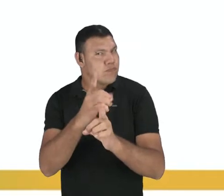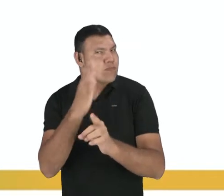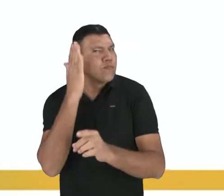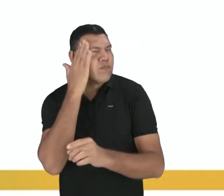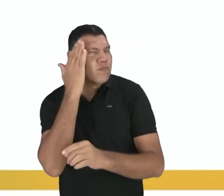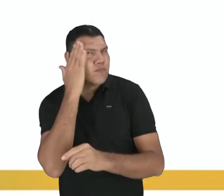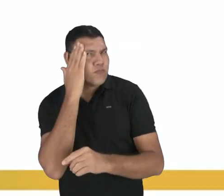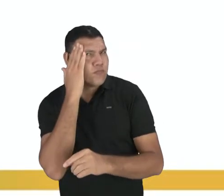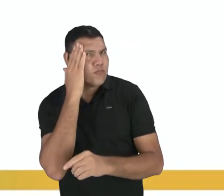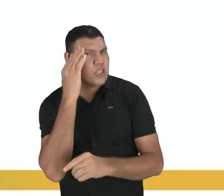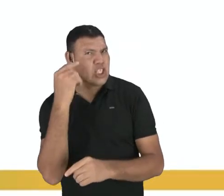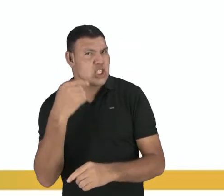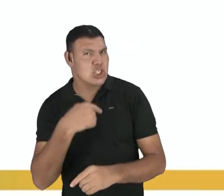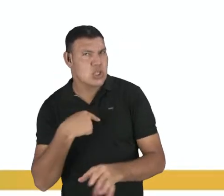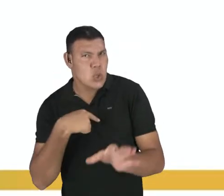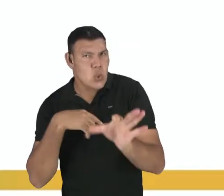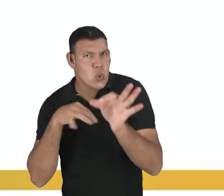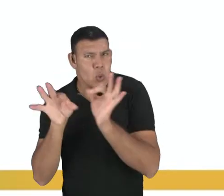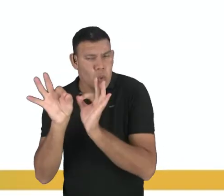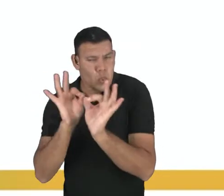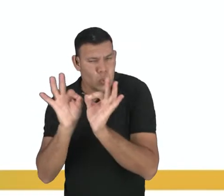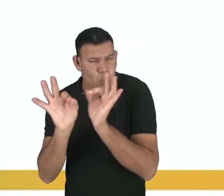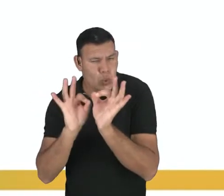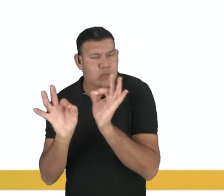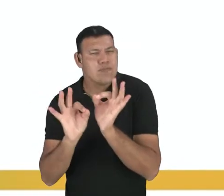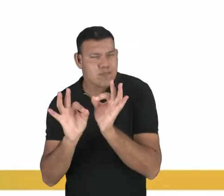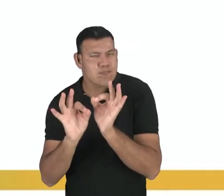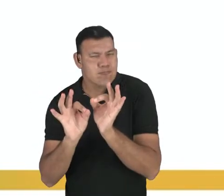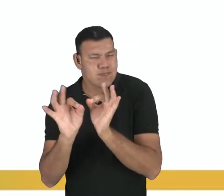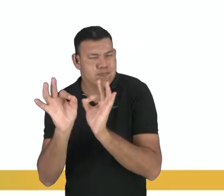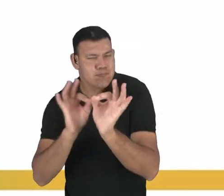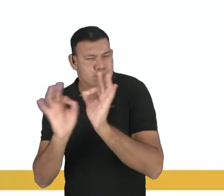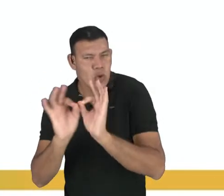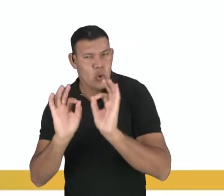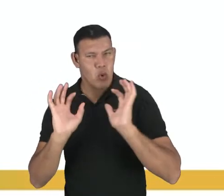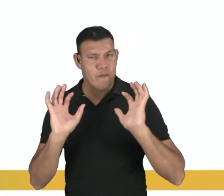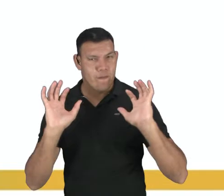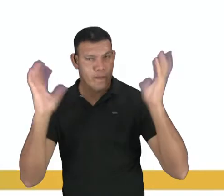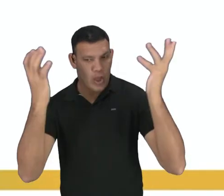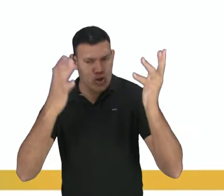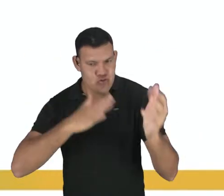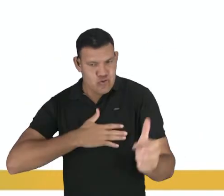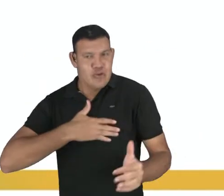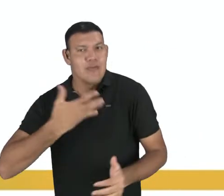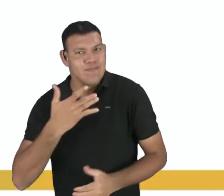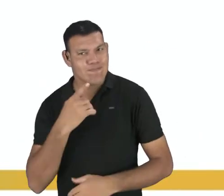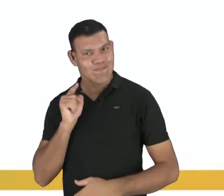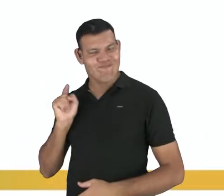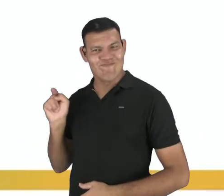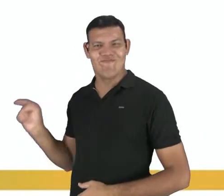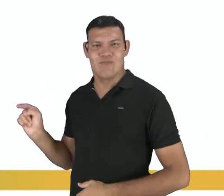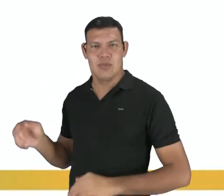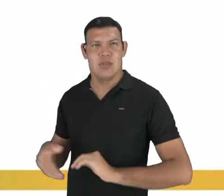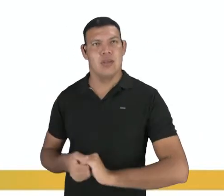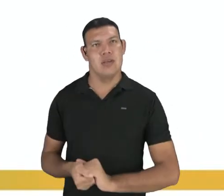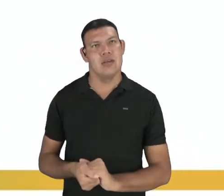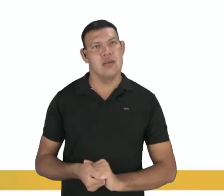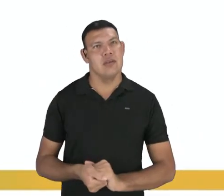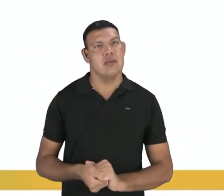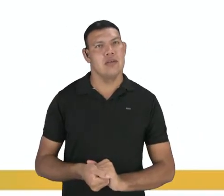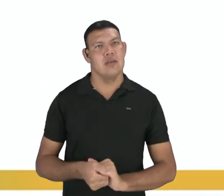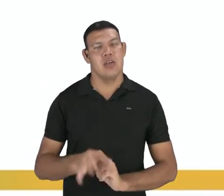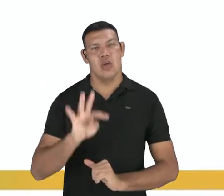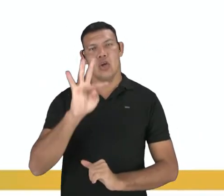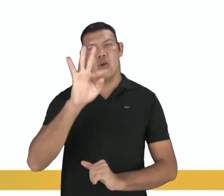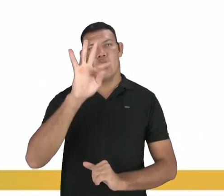ficou sabendo que eu estava planejando uma festa surpresa para ela. Gente, found é